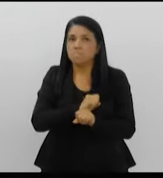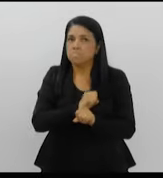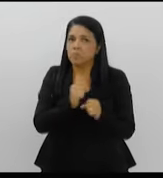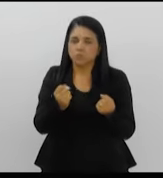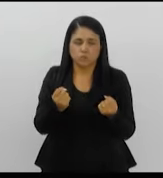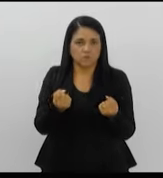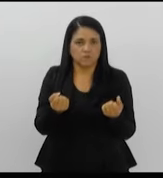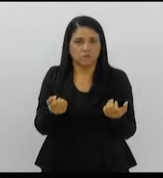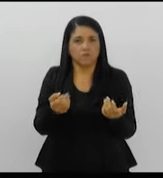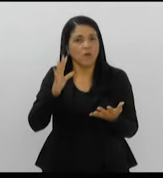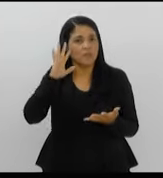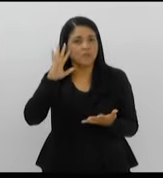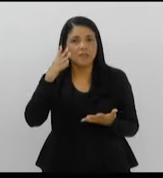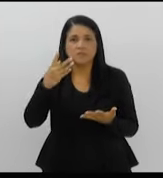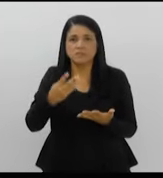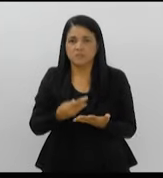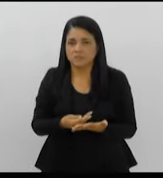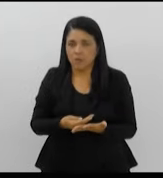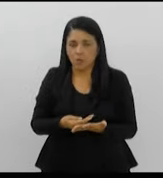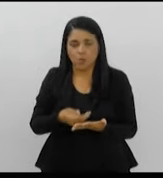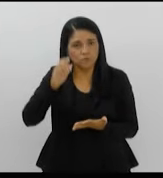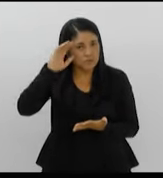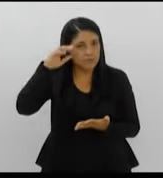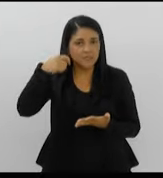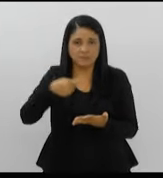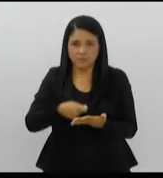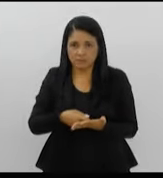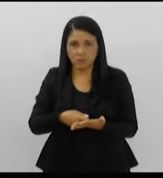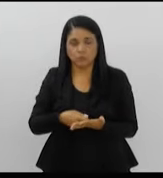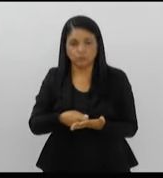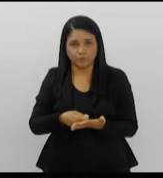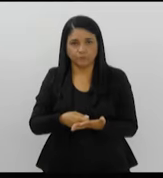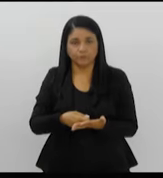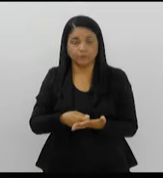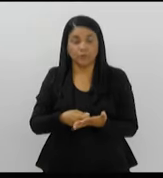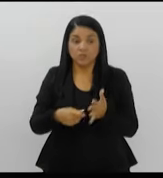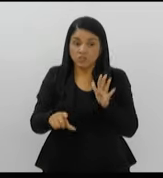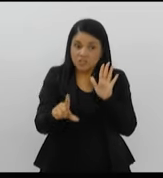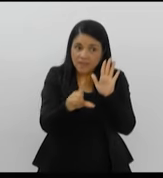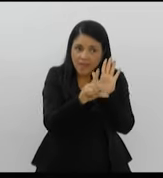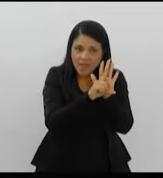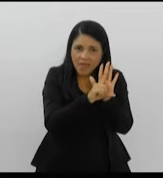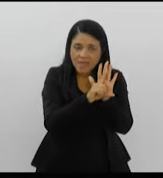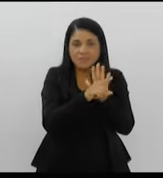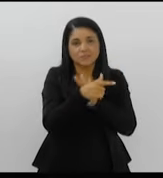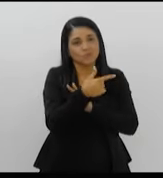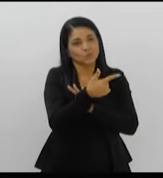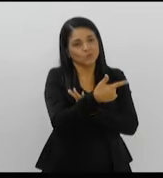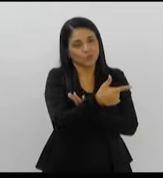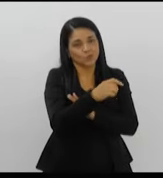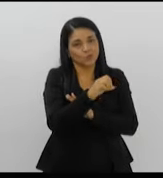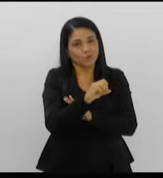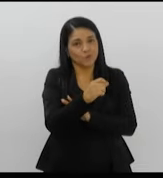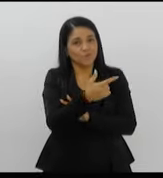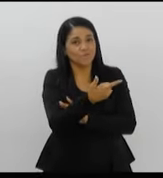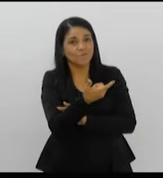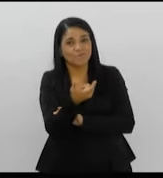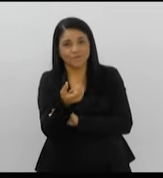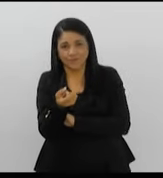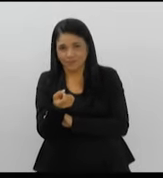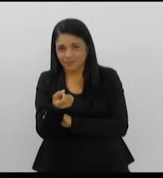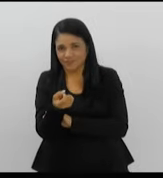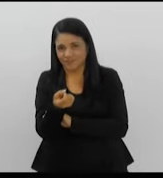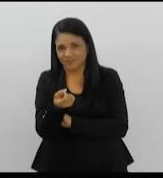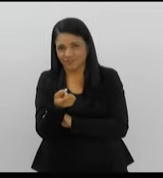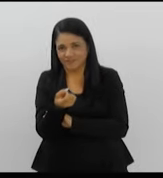uma decisão que aconteceu por força de lei no ano de 2020, e aí a